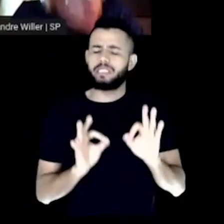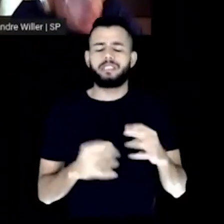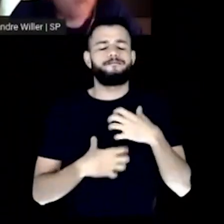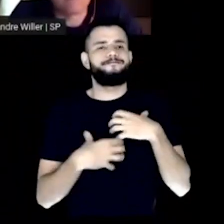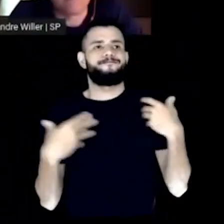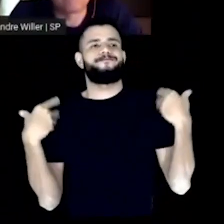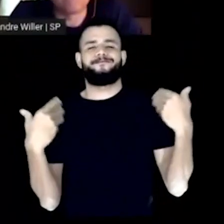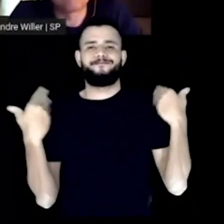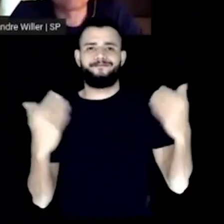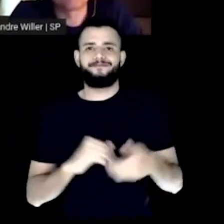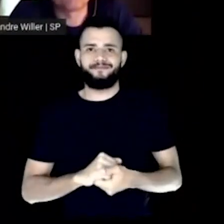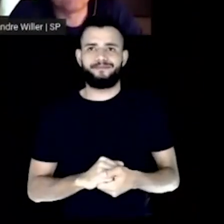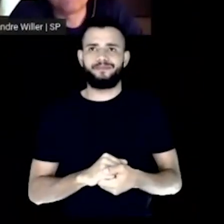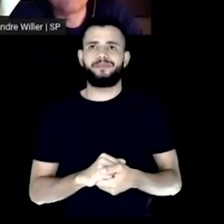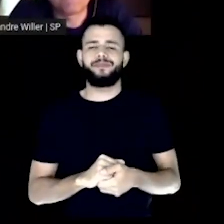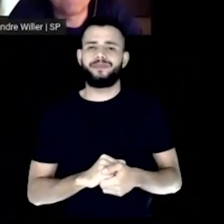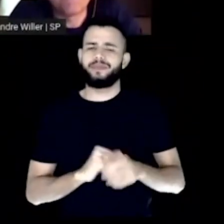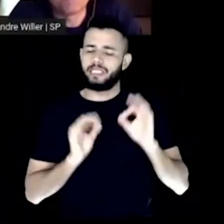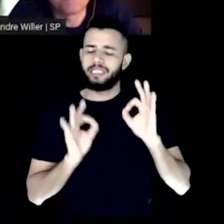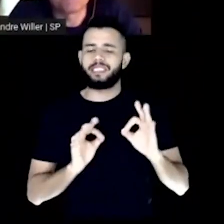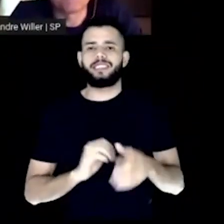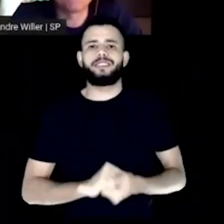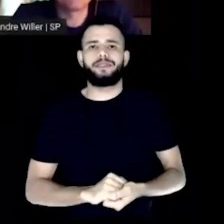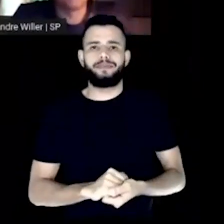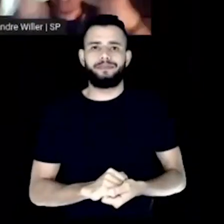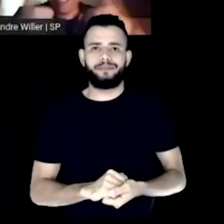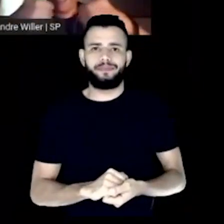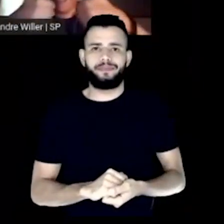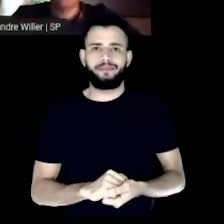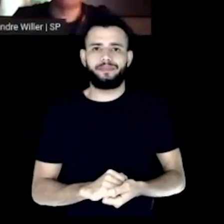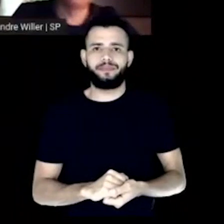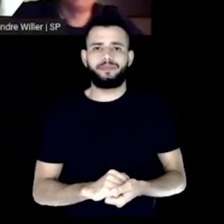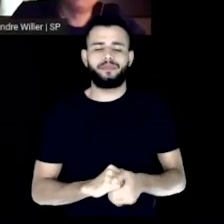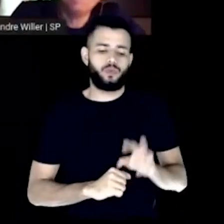Não, com certeza vão estar. Com certeza vão estar. Mas, pode ter certeza.